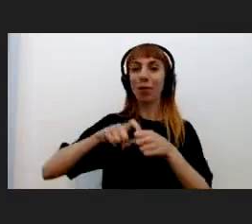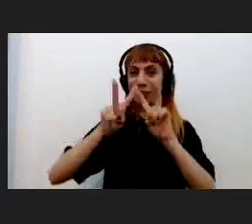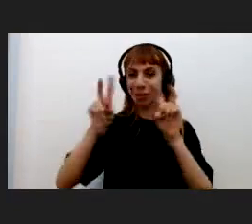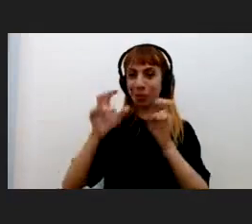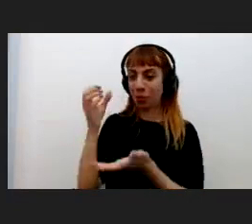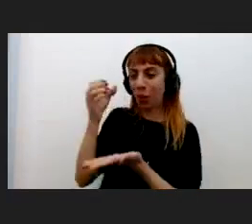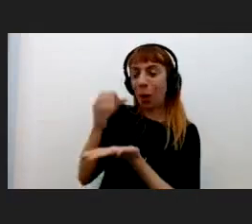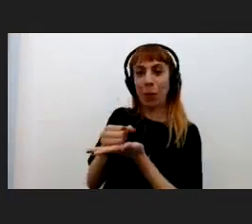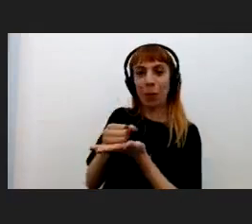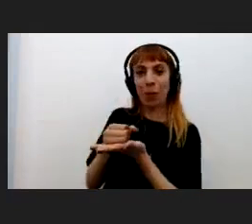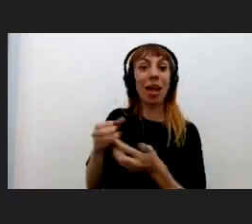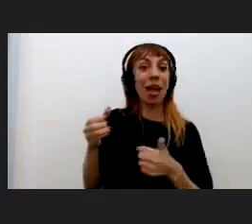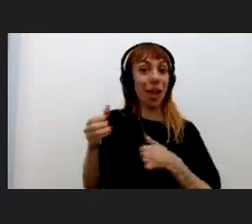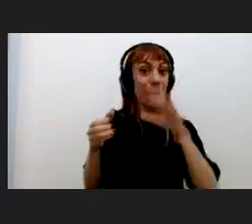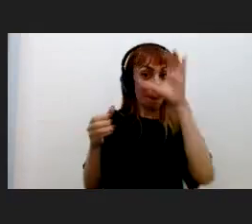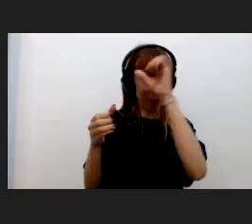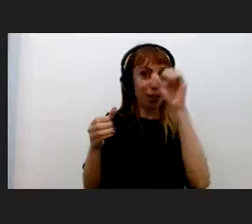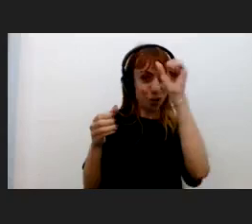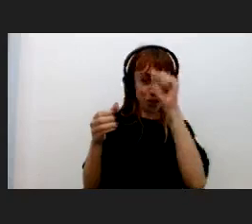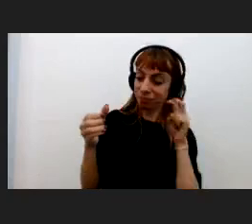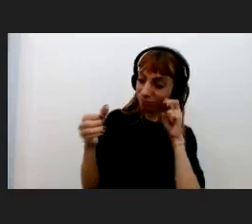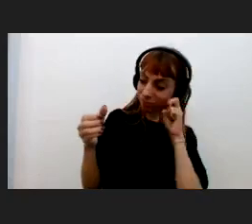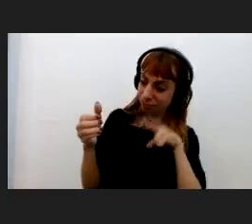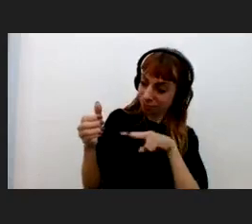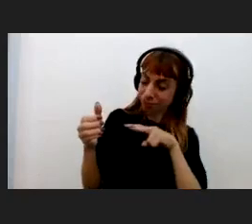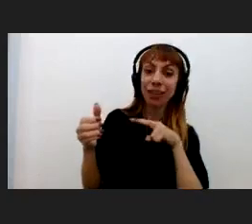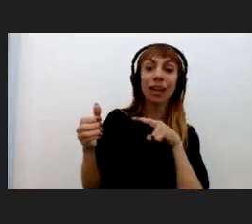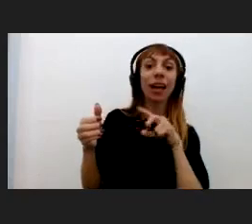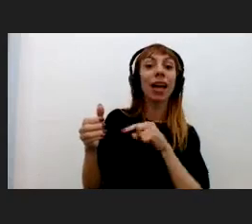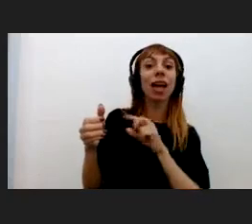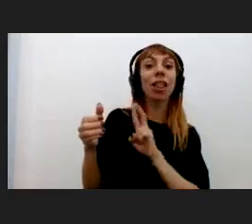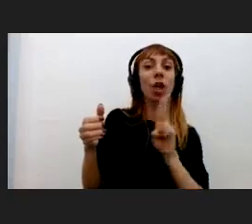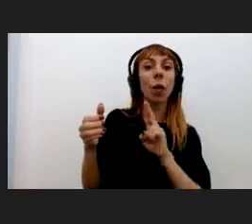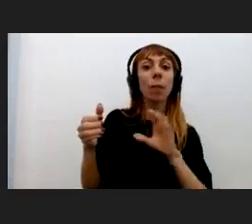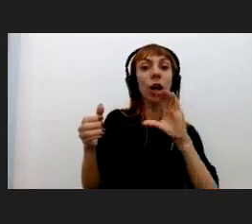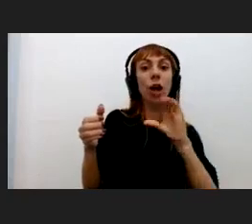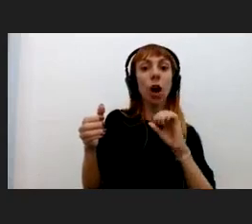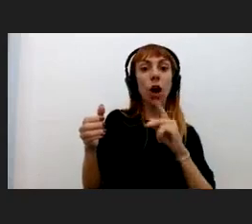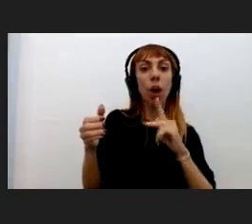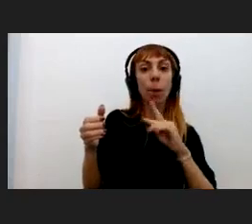copo, porque eu fui criada numa cultura que me ensinou que este é o nome,